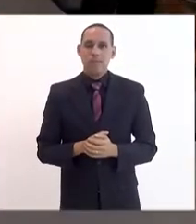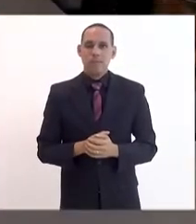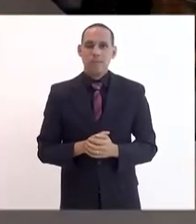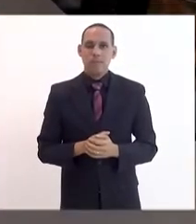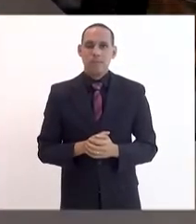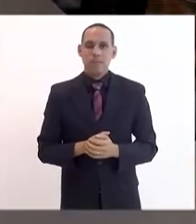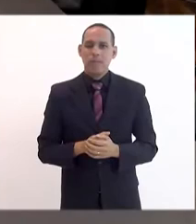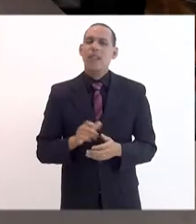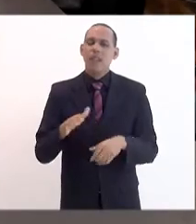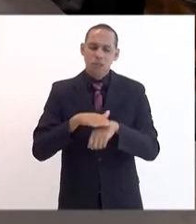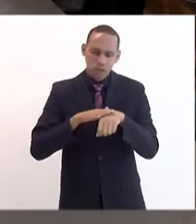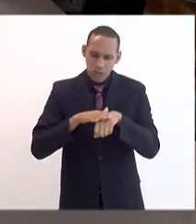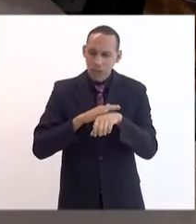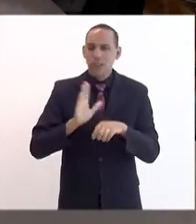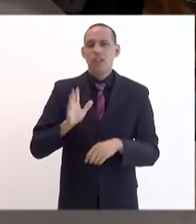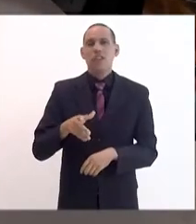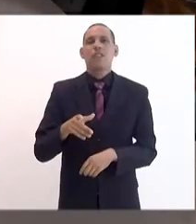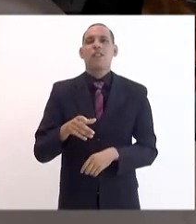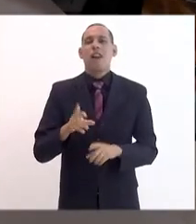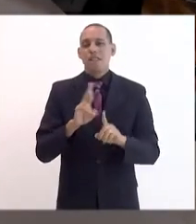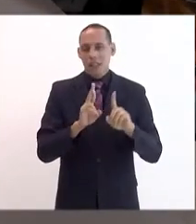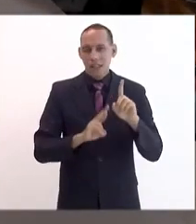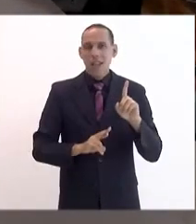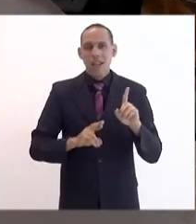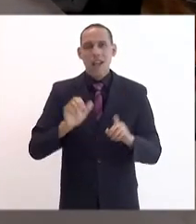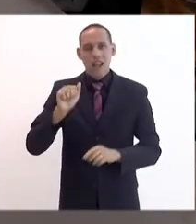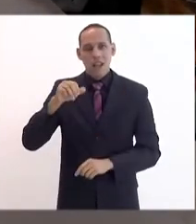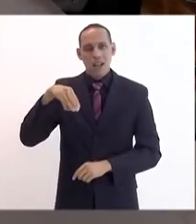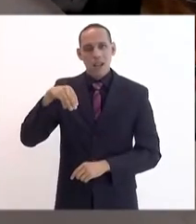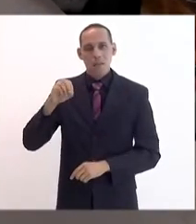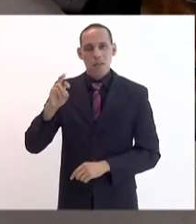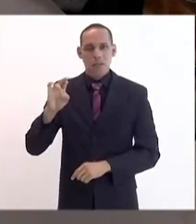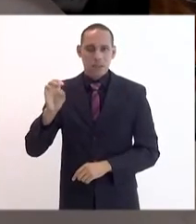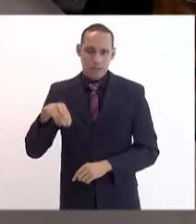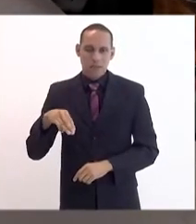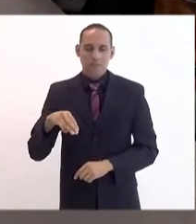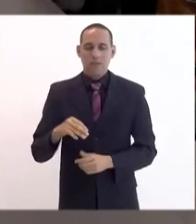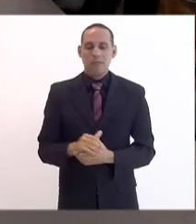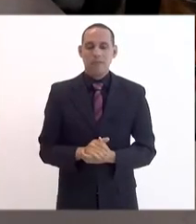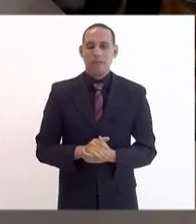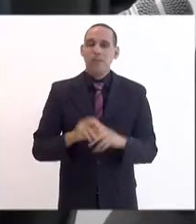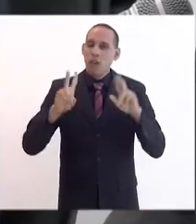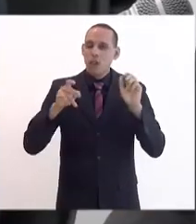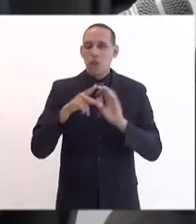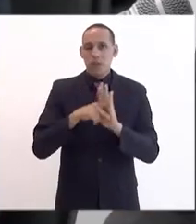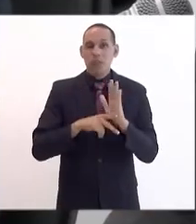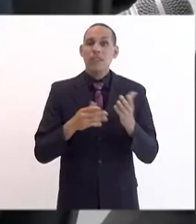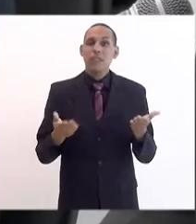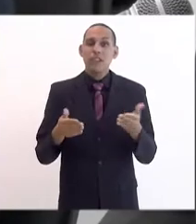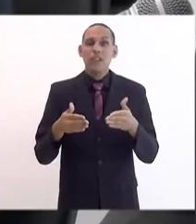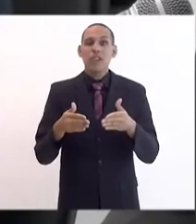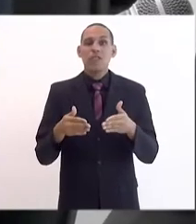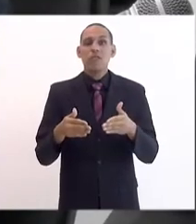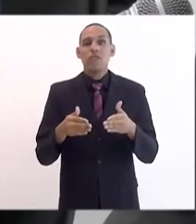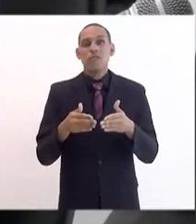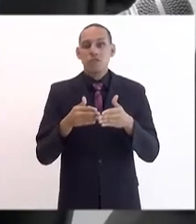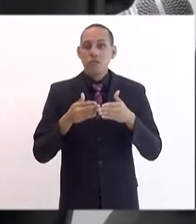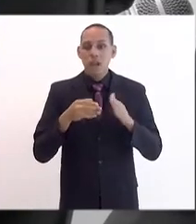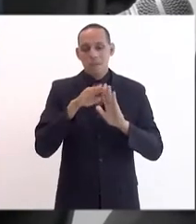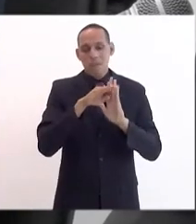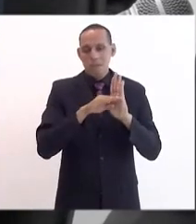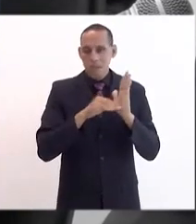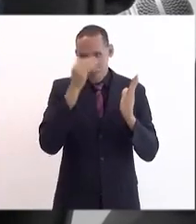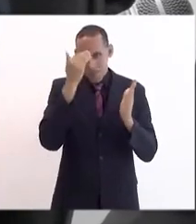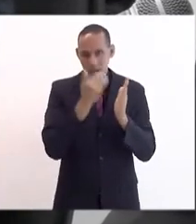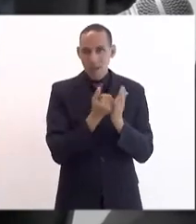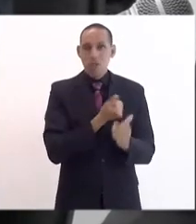Eu já conversei com o relator, deputado Rodrigo Amorim, também a respeito do projeto. Pode. Vamos chamar os trabalhos à ordem. Vamos pela pauta, o